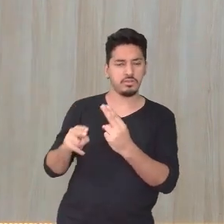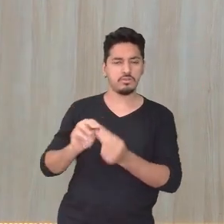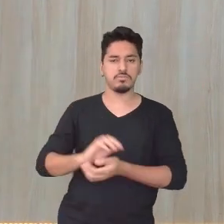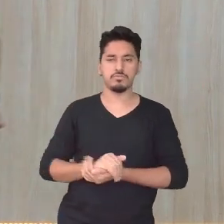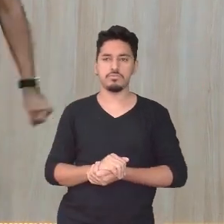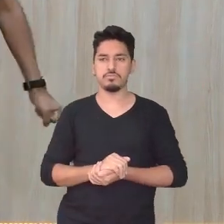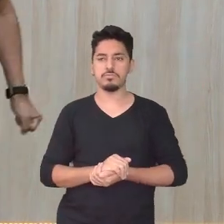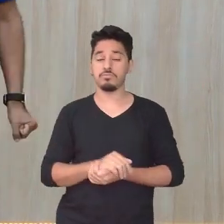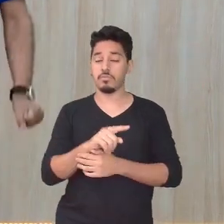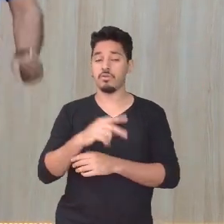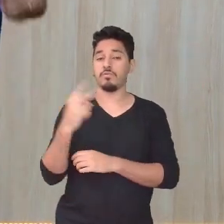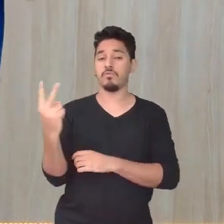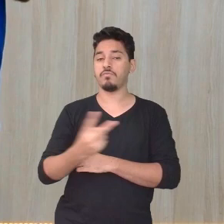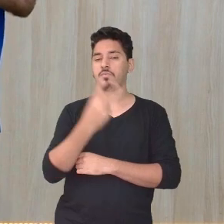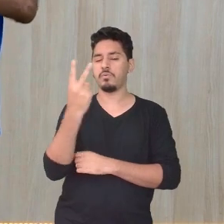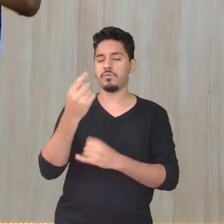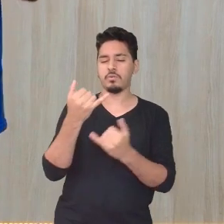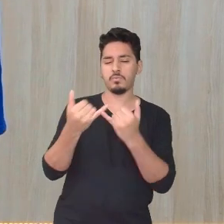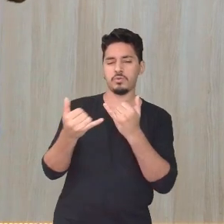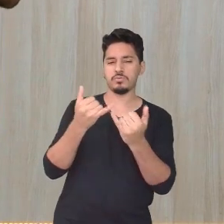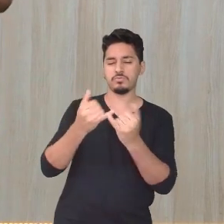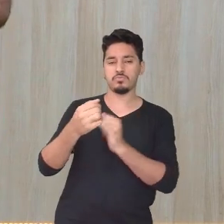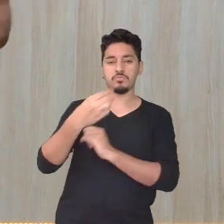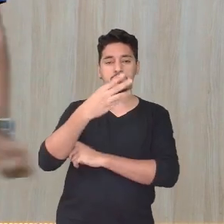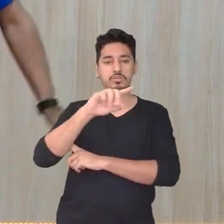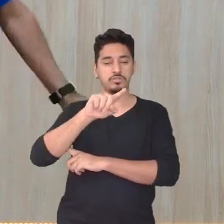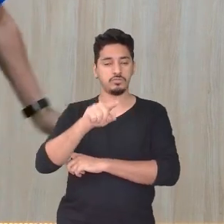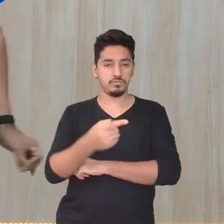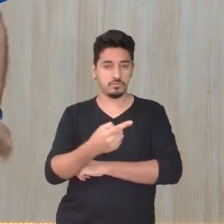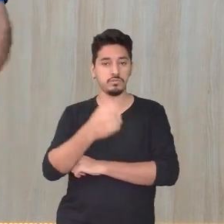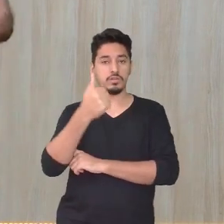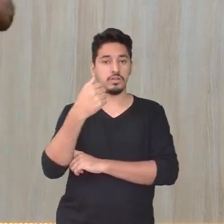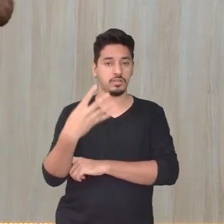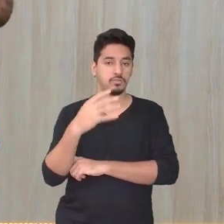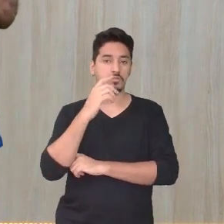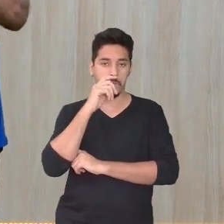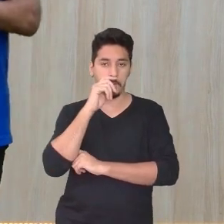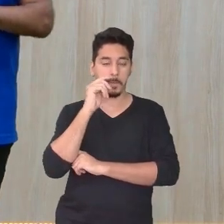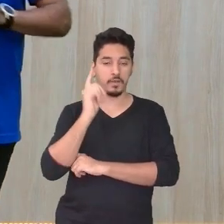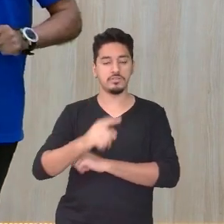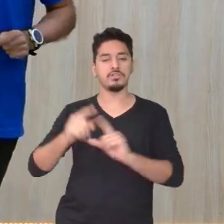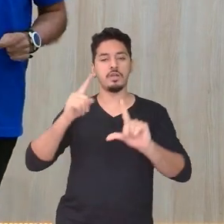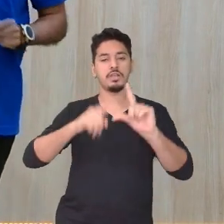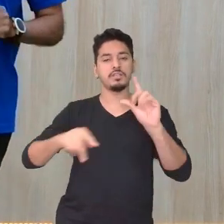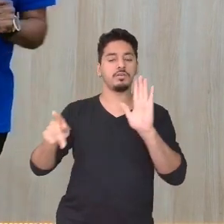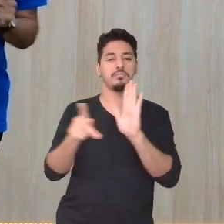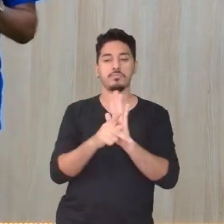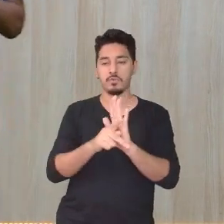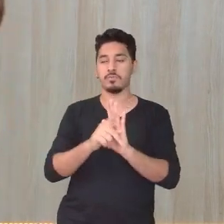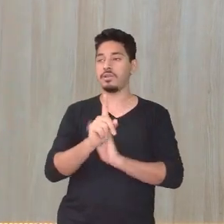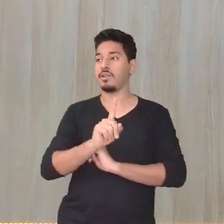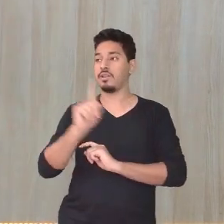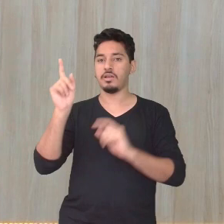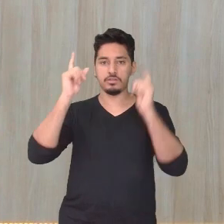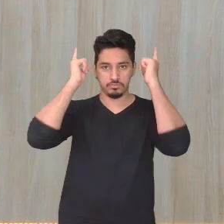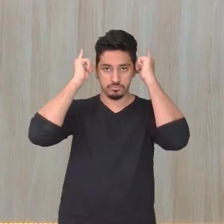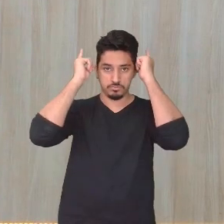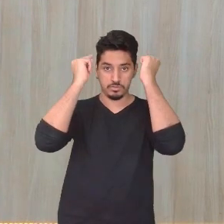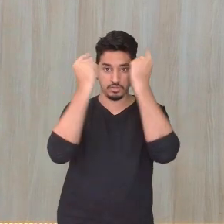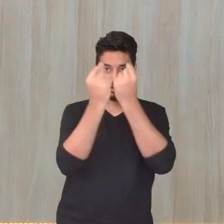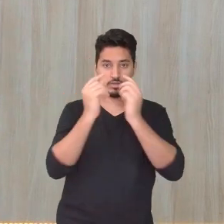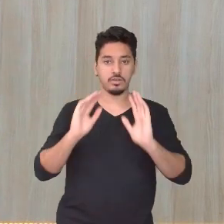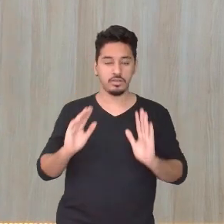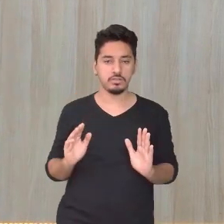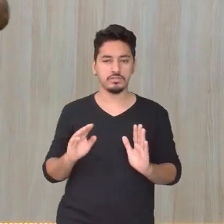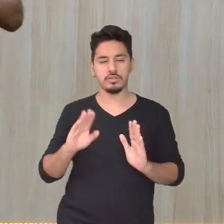Pi é um valor que é aproximadamente 3,14. É uma letra grega que a gente coloca aí um valor